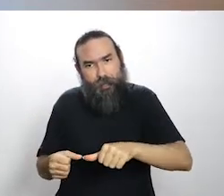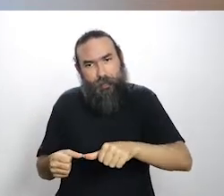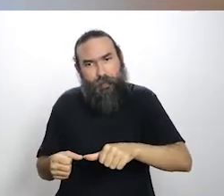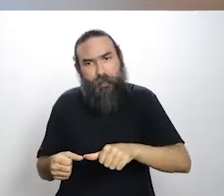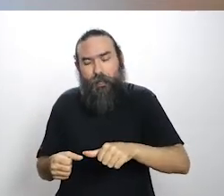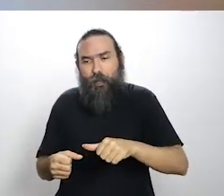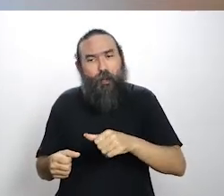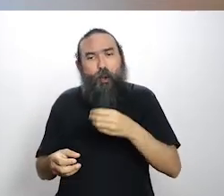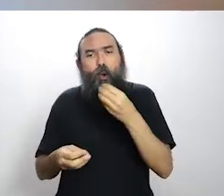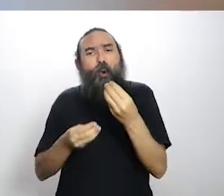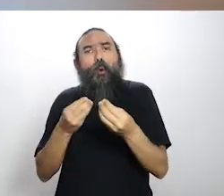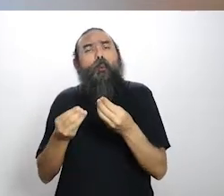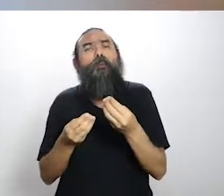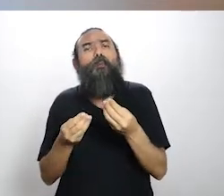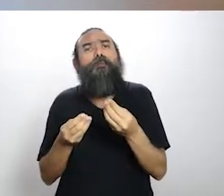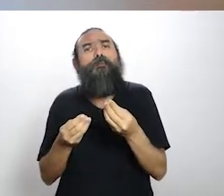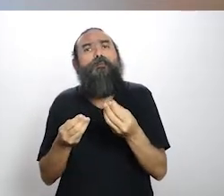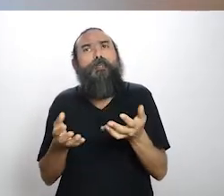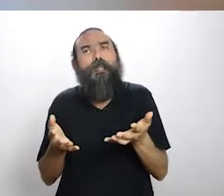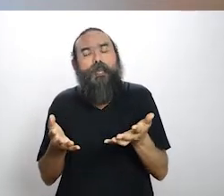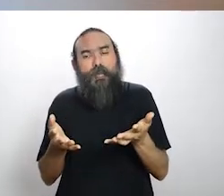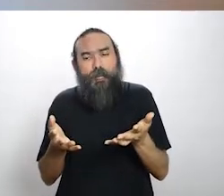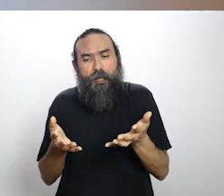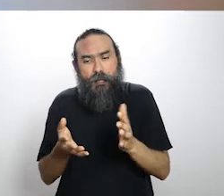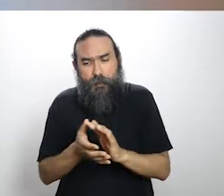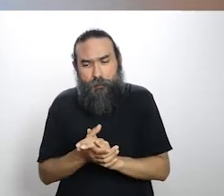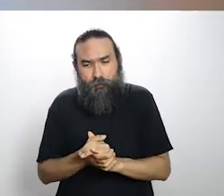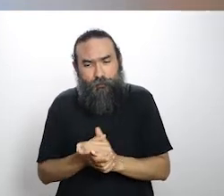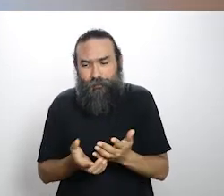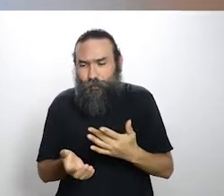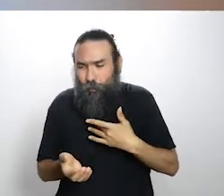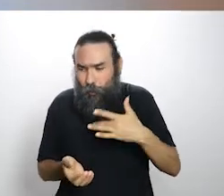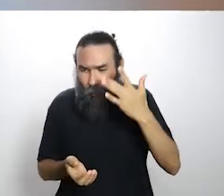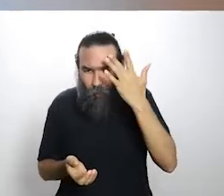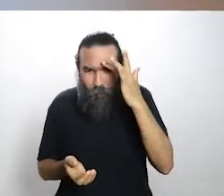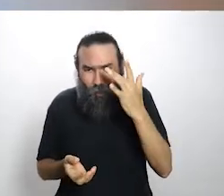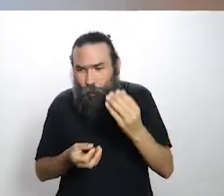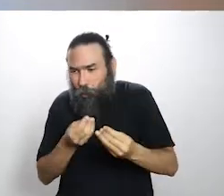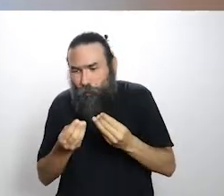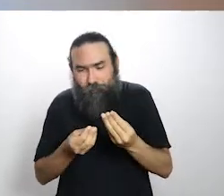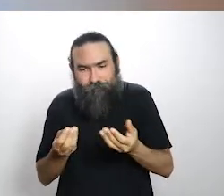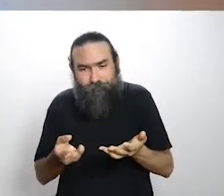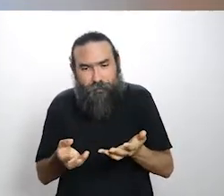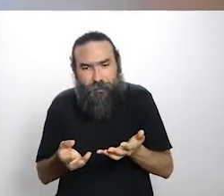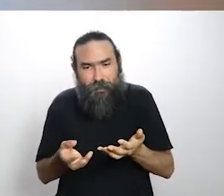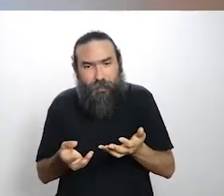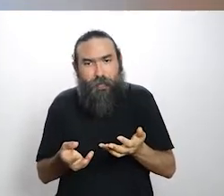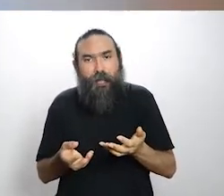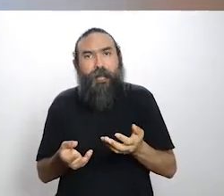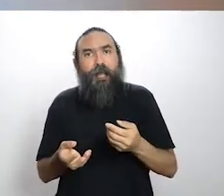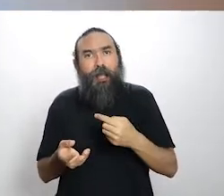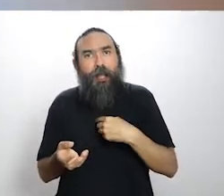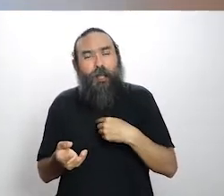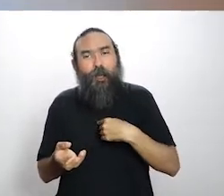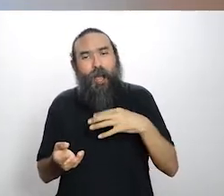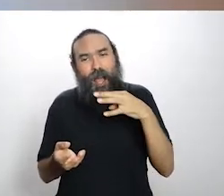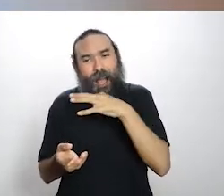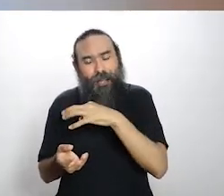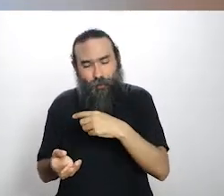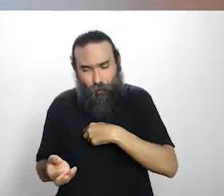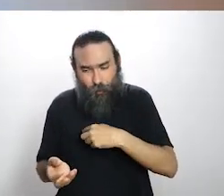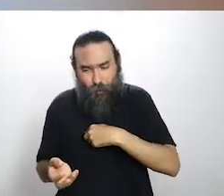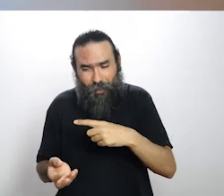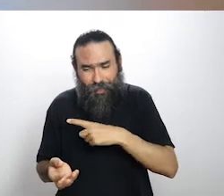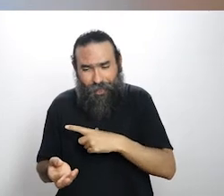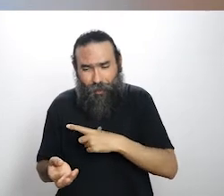Não sei nem se a gente deve mesmo, eu acho que eu trago muitas interrogações, se a gente deve chamar de currículo, se a